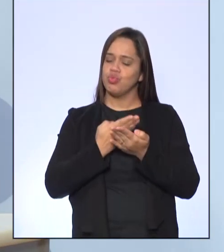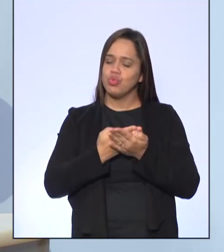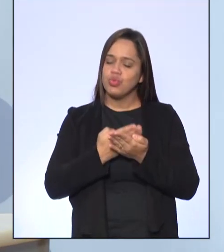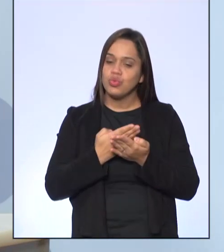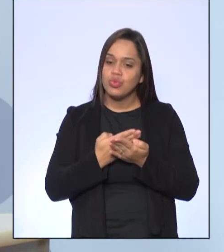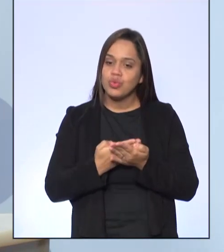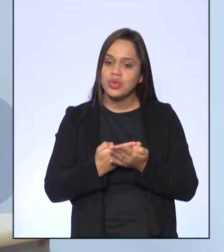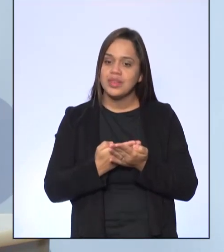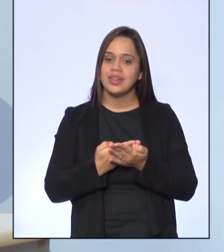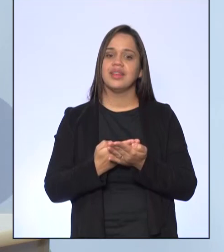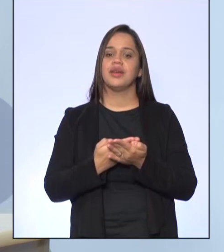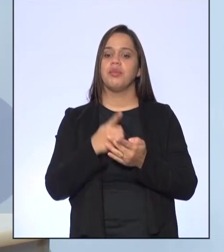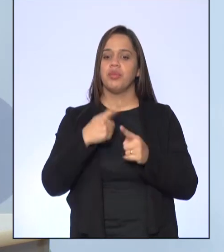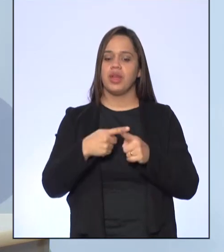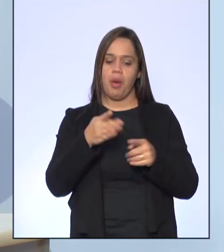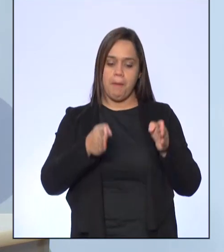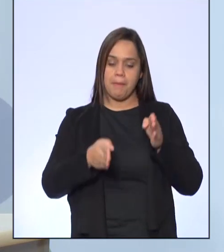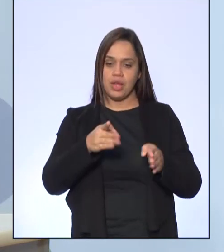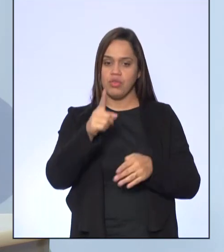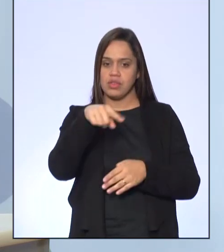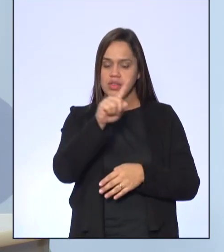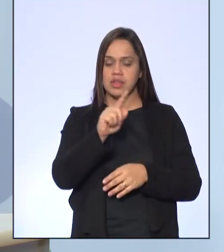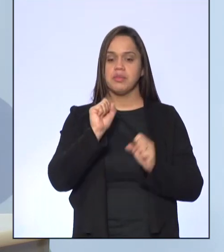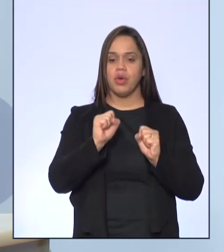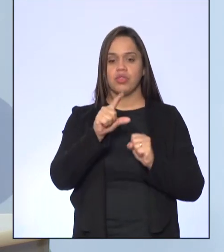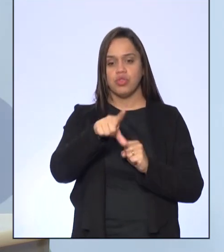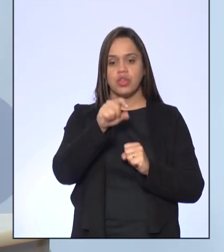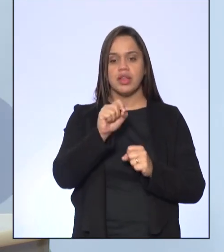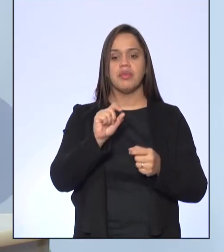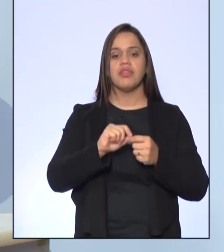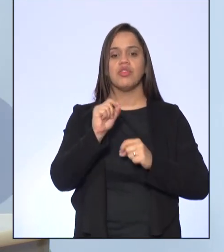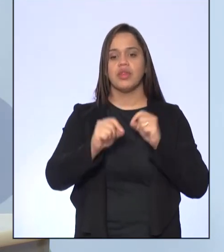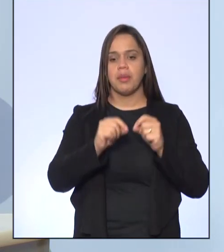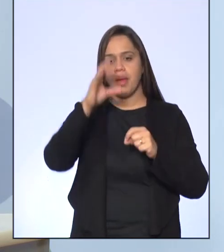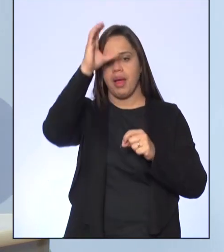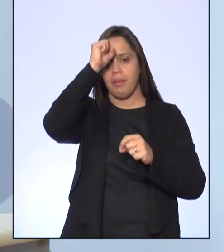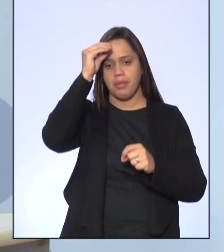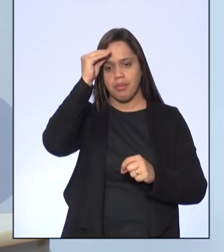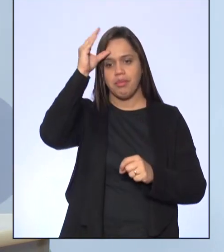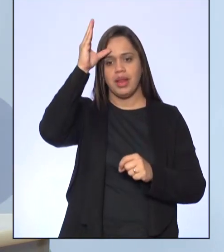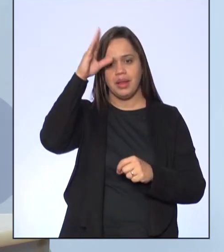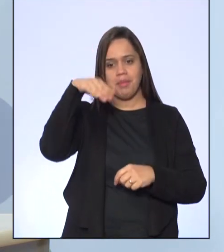muito. É um período que vocês podem tirar aí para aprender um